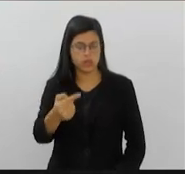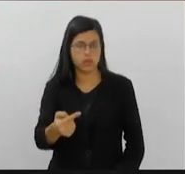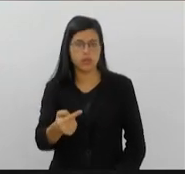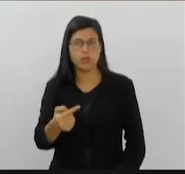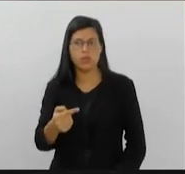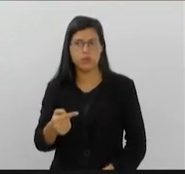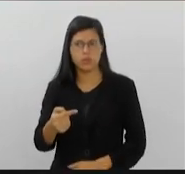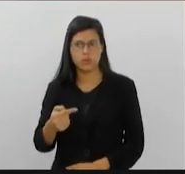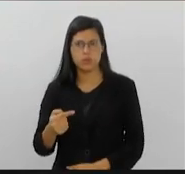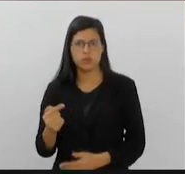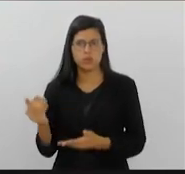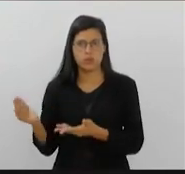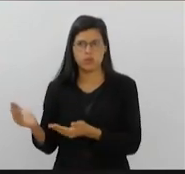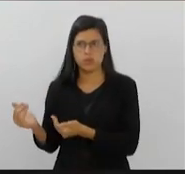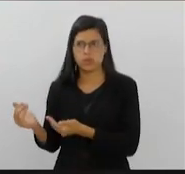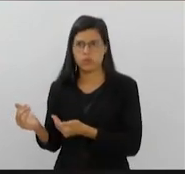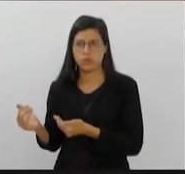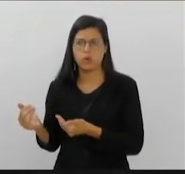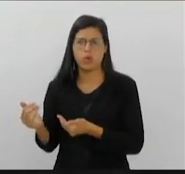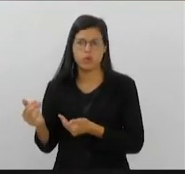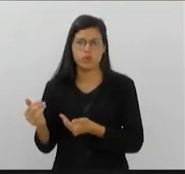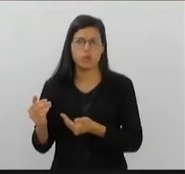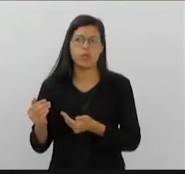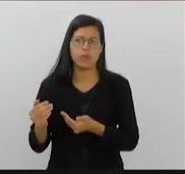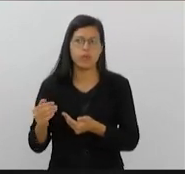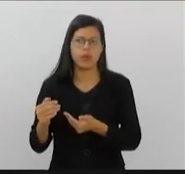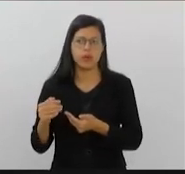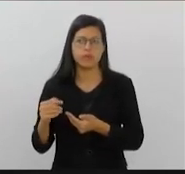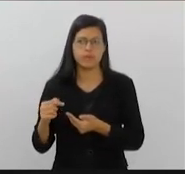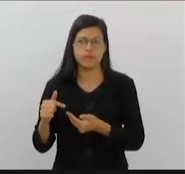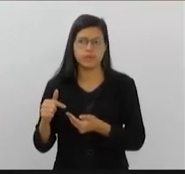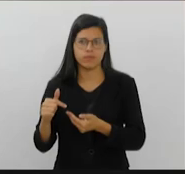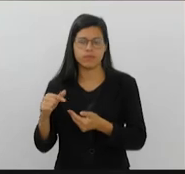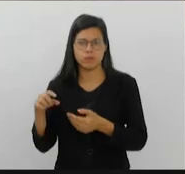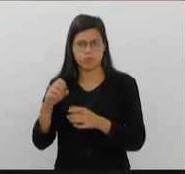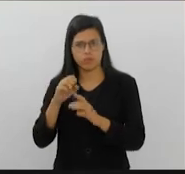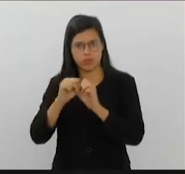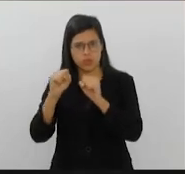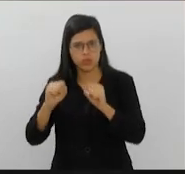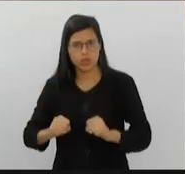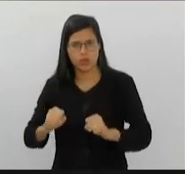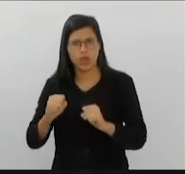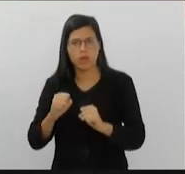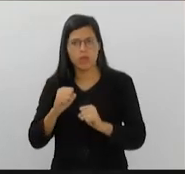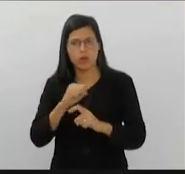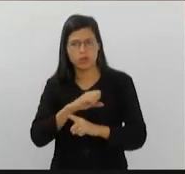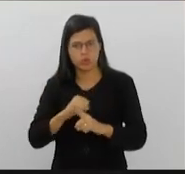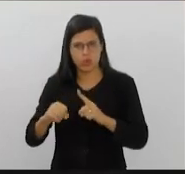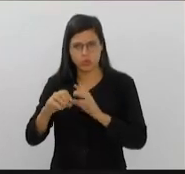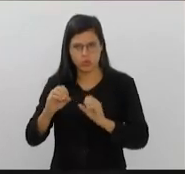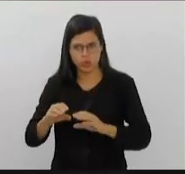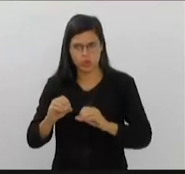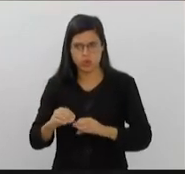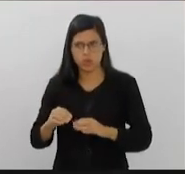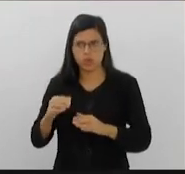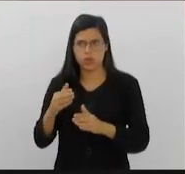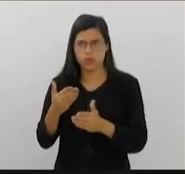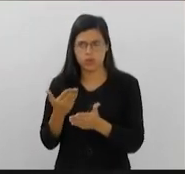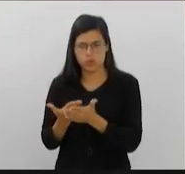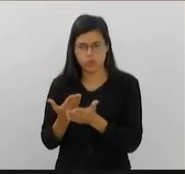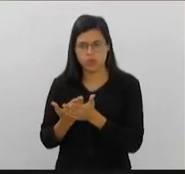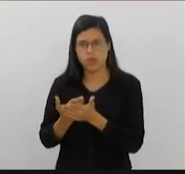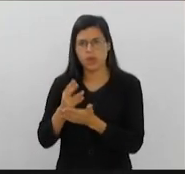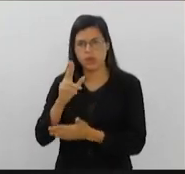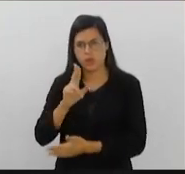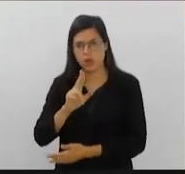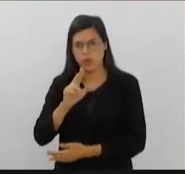um jovem que passou pelo socioeducativo na semi-liberdade, estudei na Universidade Federal Rural do Rio de Janeiro, em